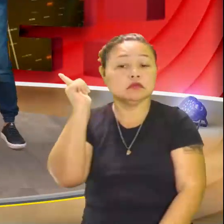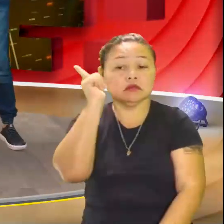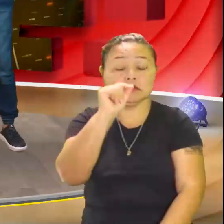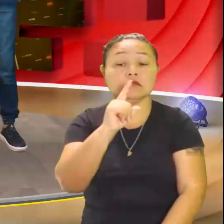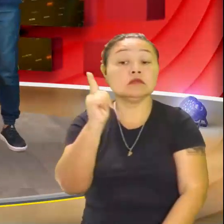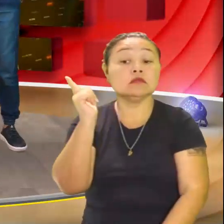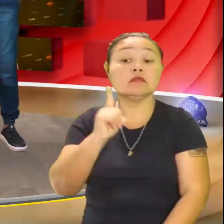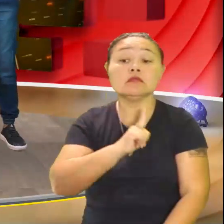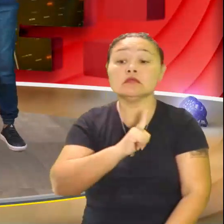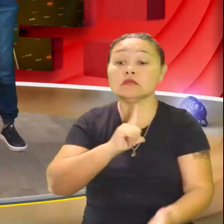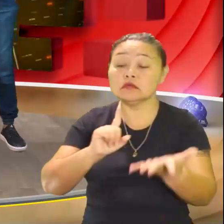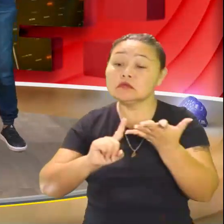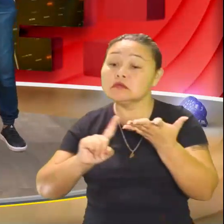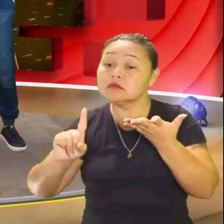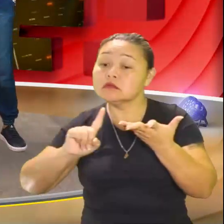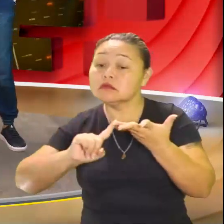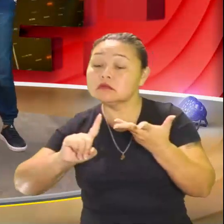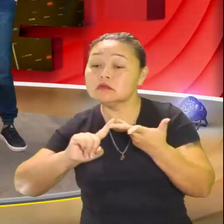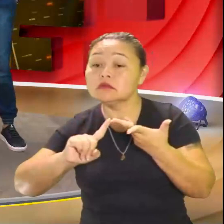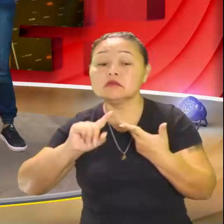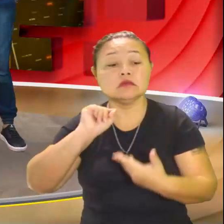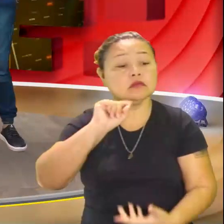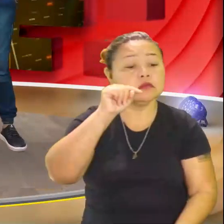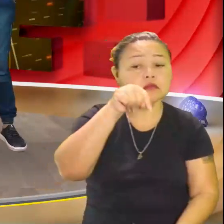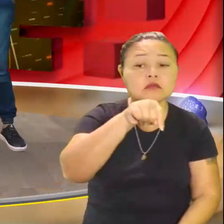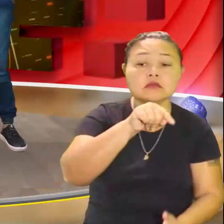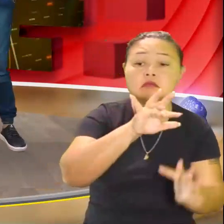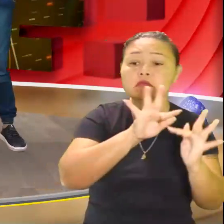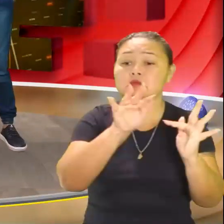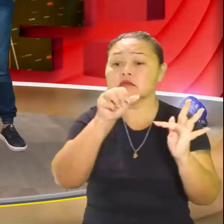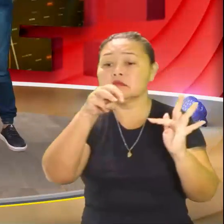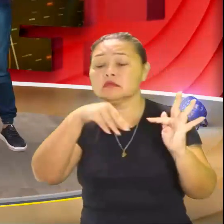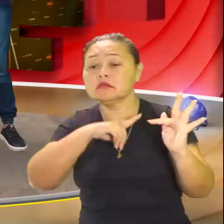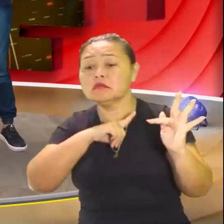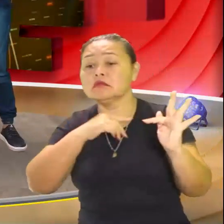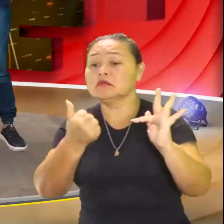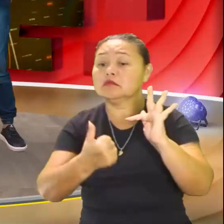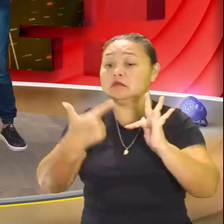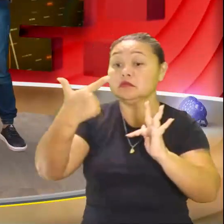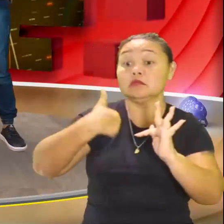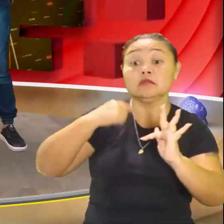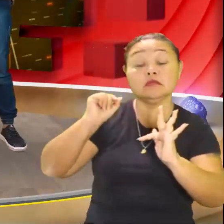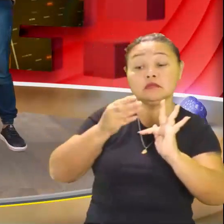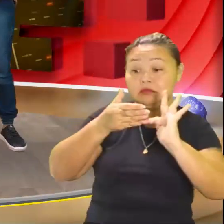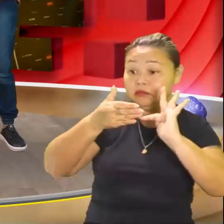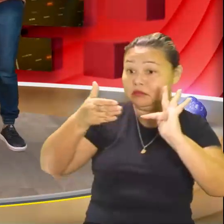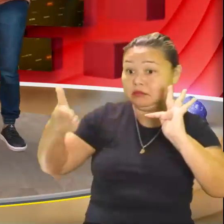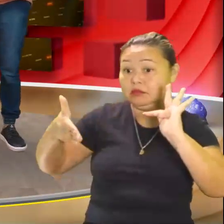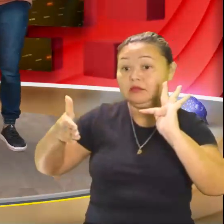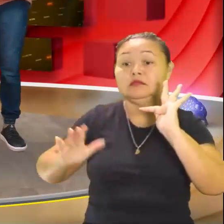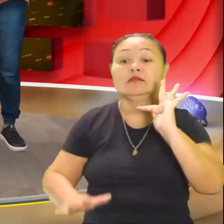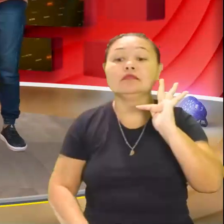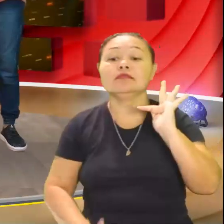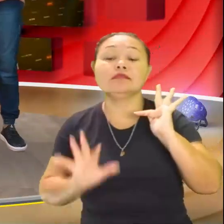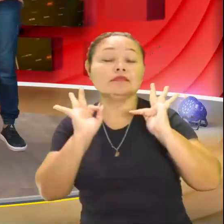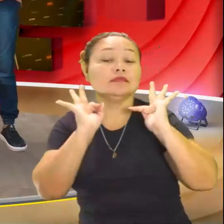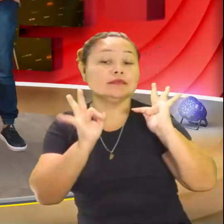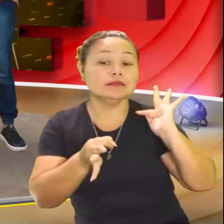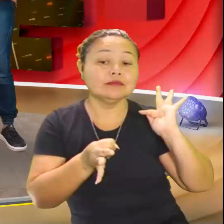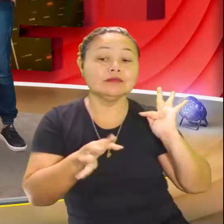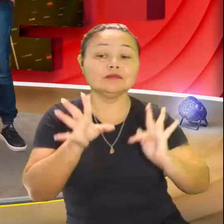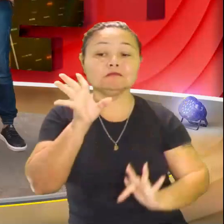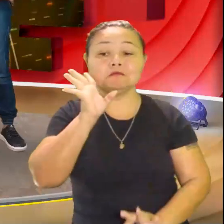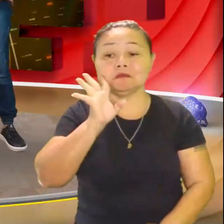porque já está conseguindo distinguir, né, o que é uma função afim, o que é uma quadrática e agora o que é uma modular, certo?